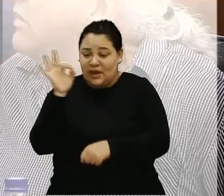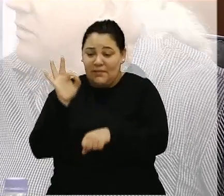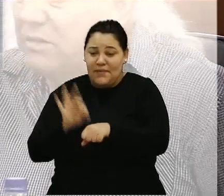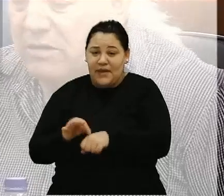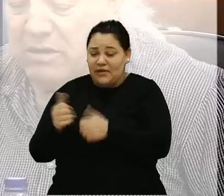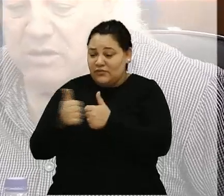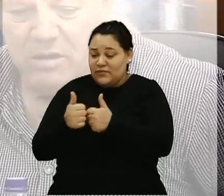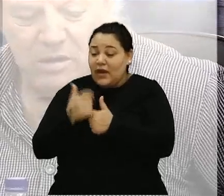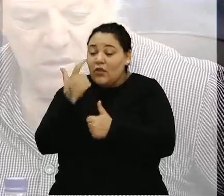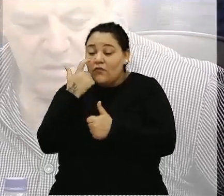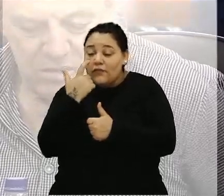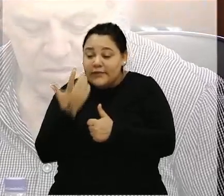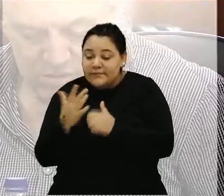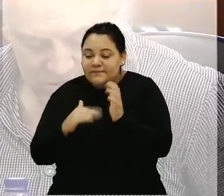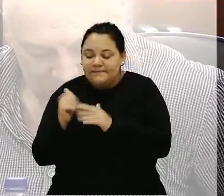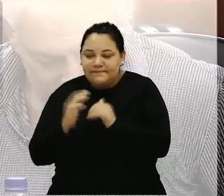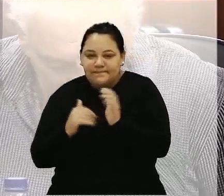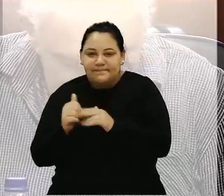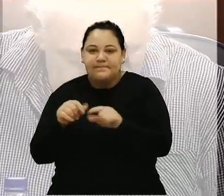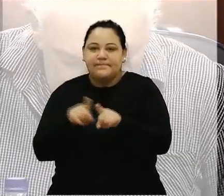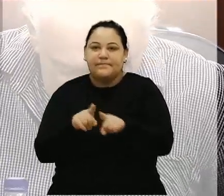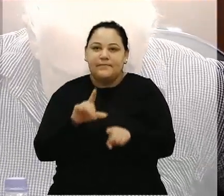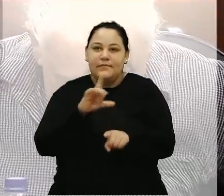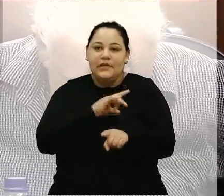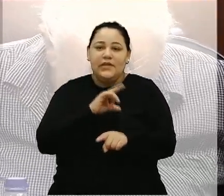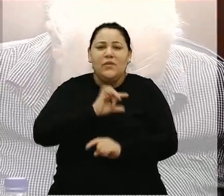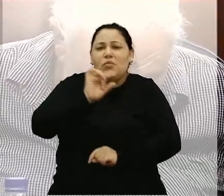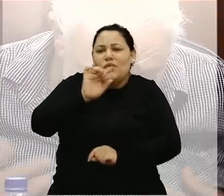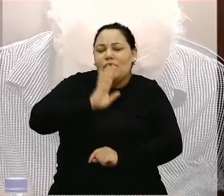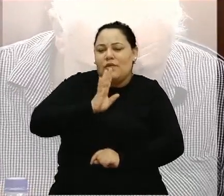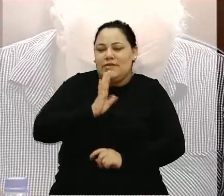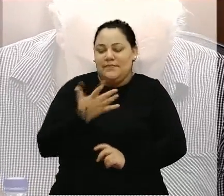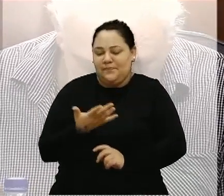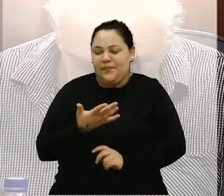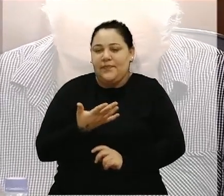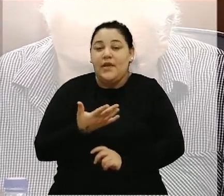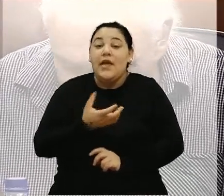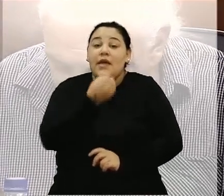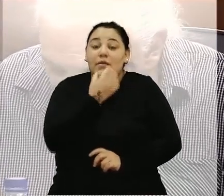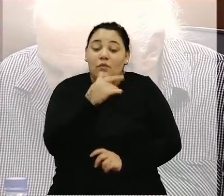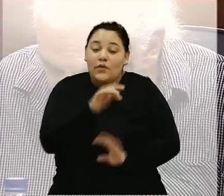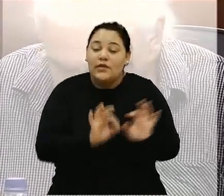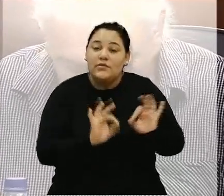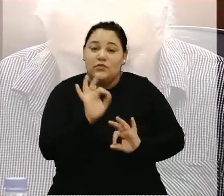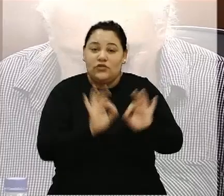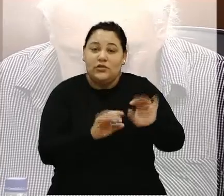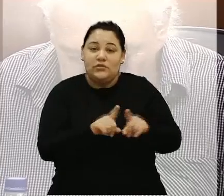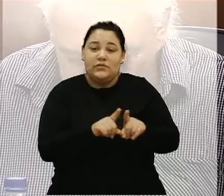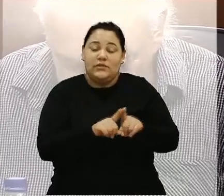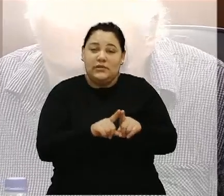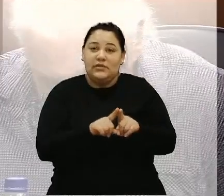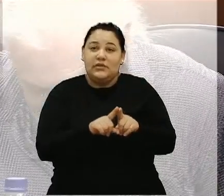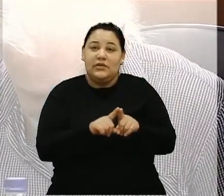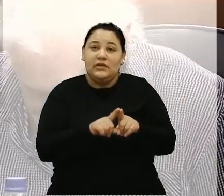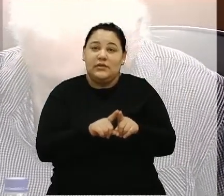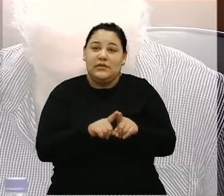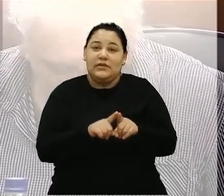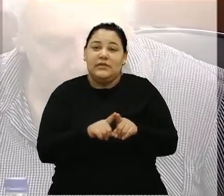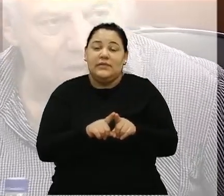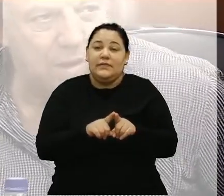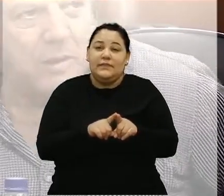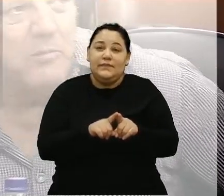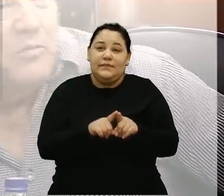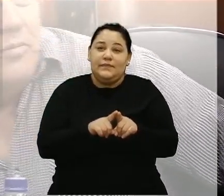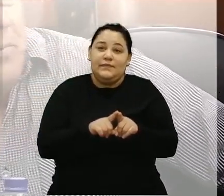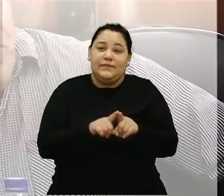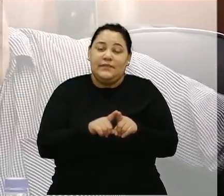né? E ter um mínimo de conhecimento. E que bom que esse projeto ele está sendo itinerante, ele está indo para